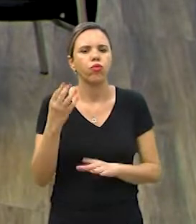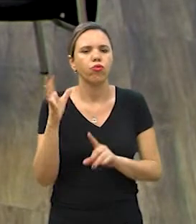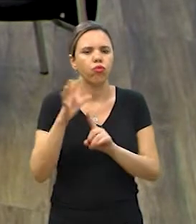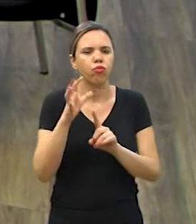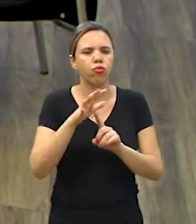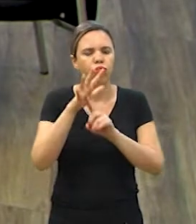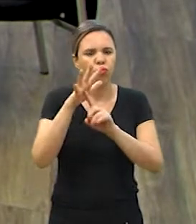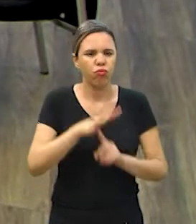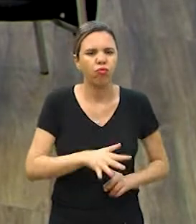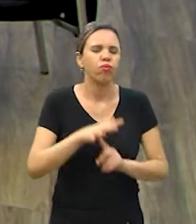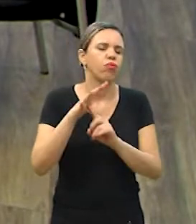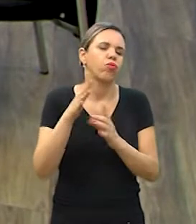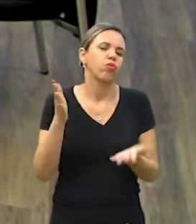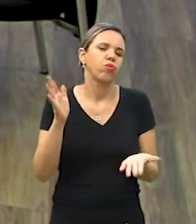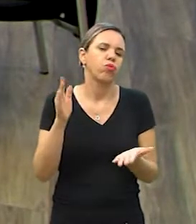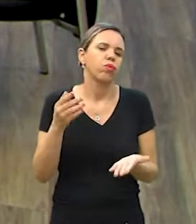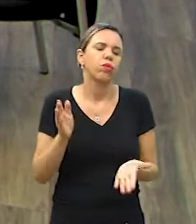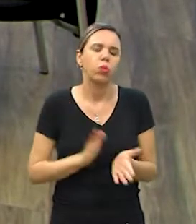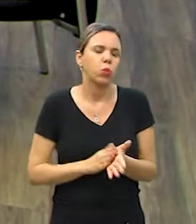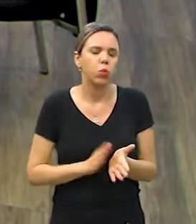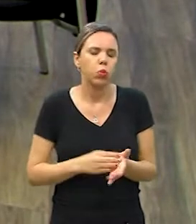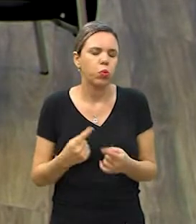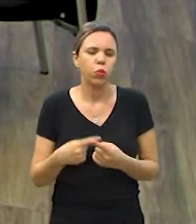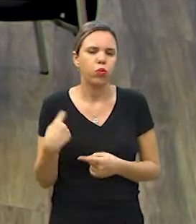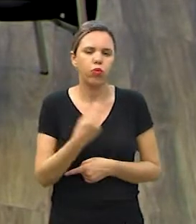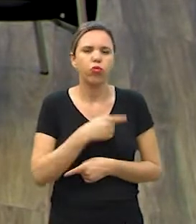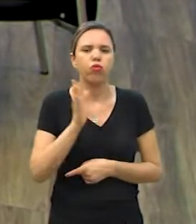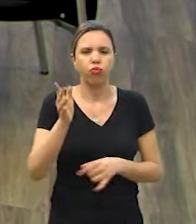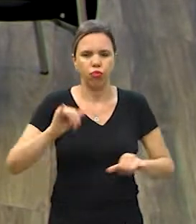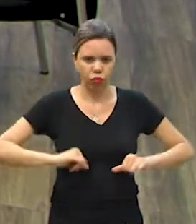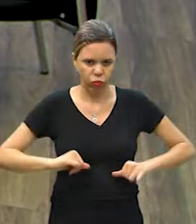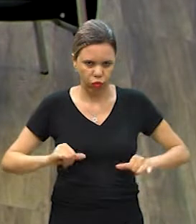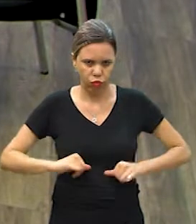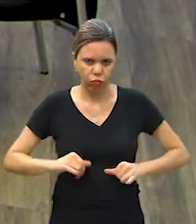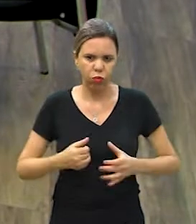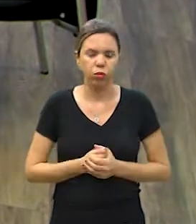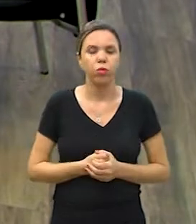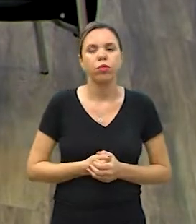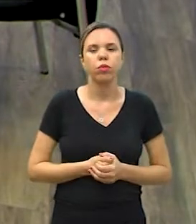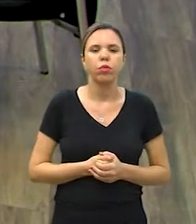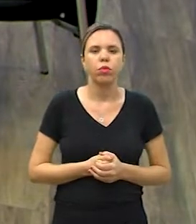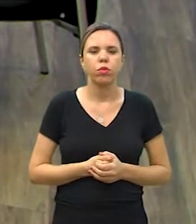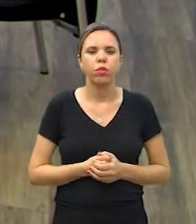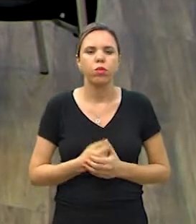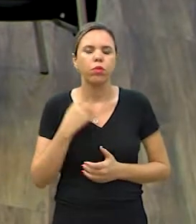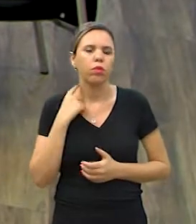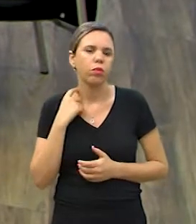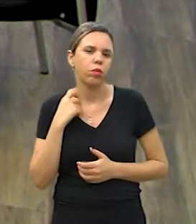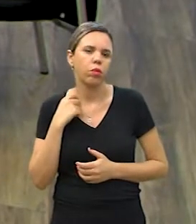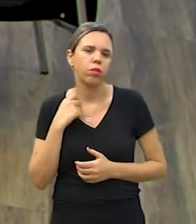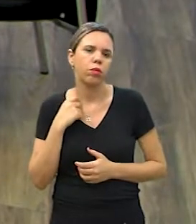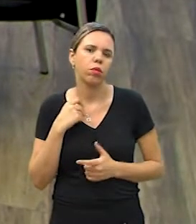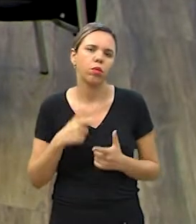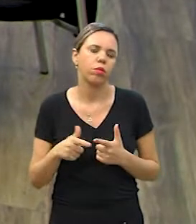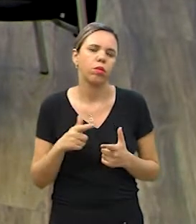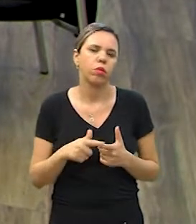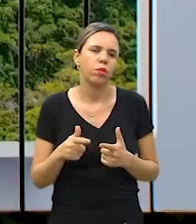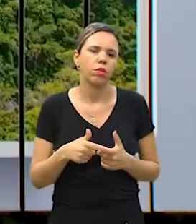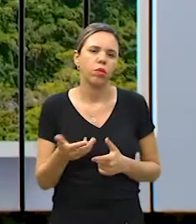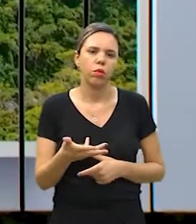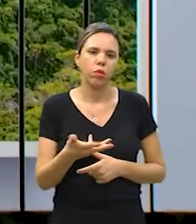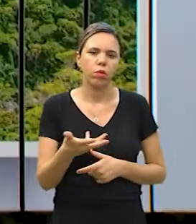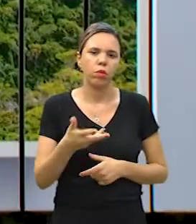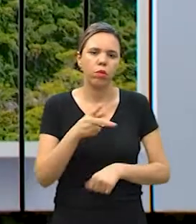as pressões, porque nós já sofremos, né, uma certa burocratização